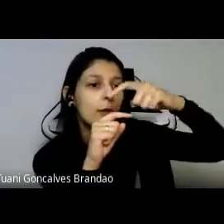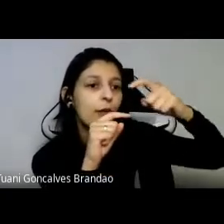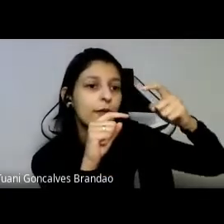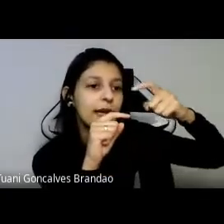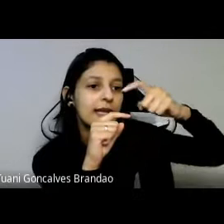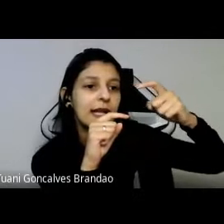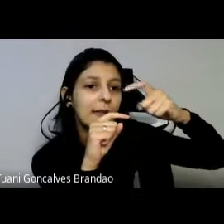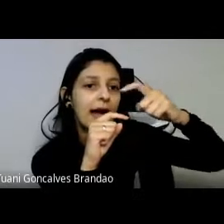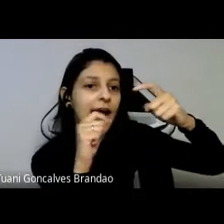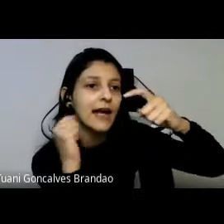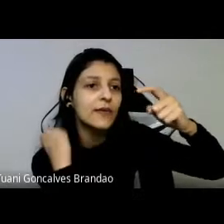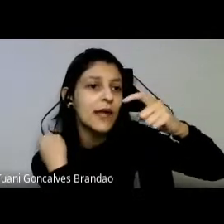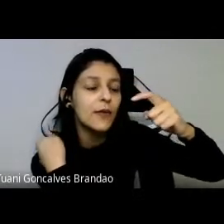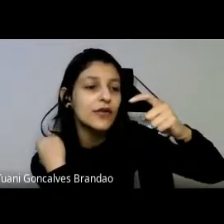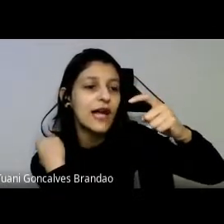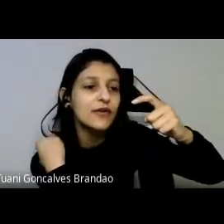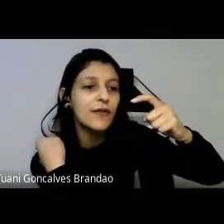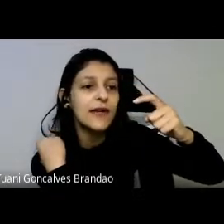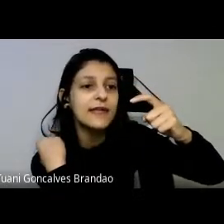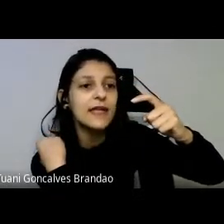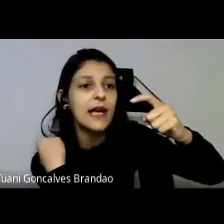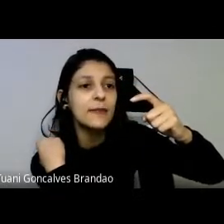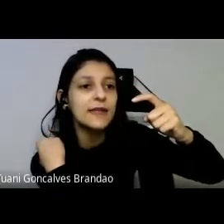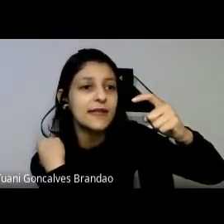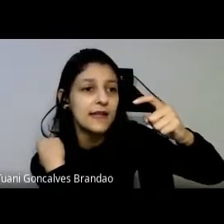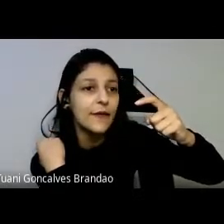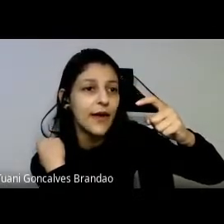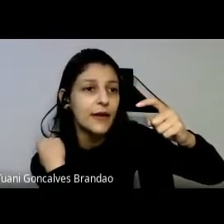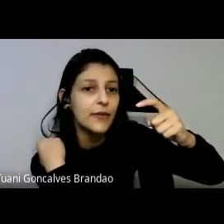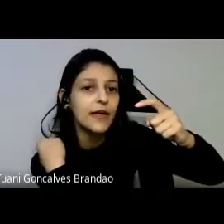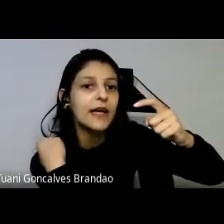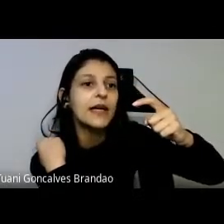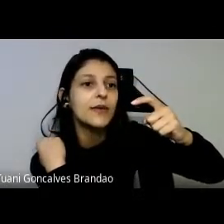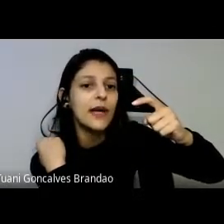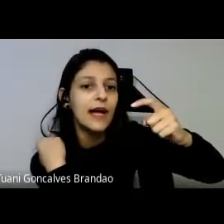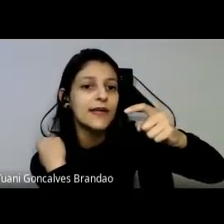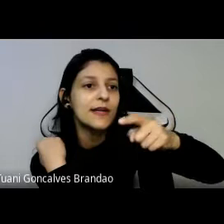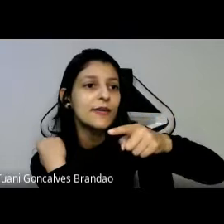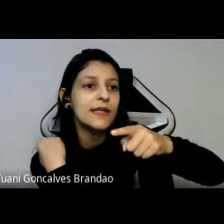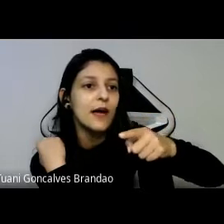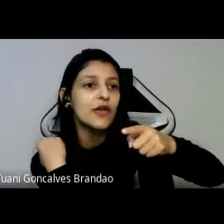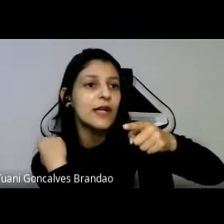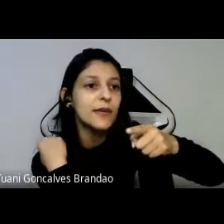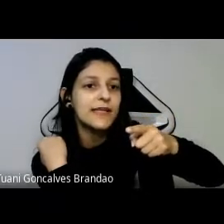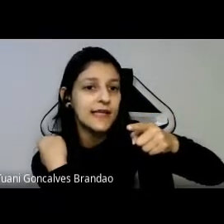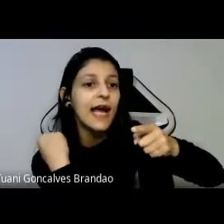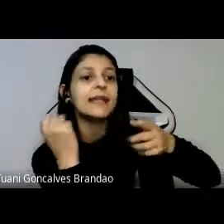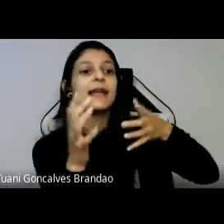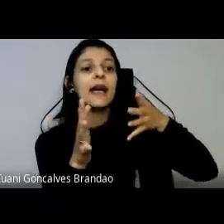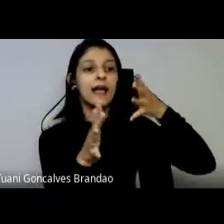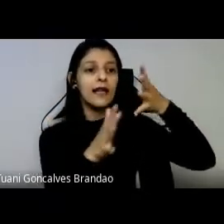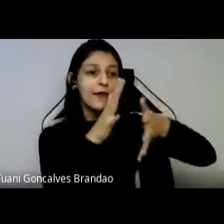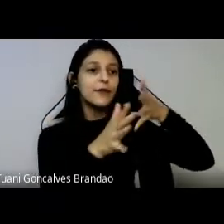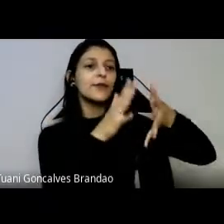que o movimento ele é marcado na quantidade de vezes que ele precisa ser feito. No caso aqui do sinal de língua de